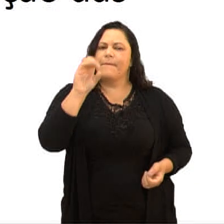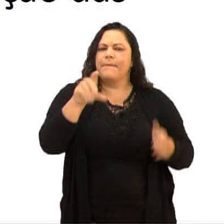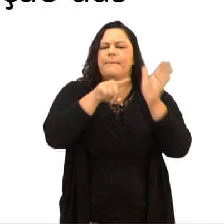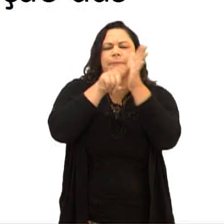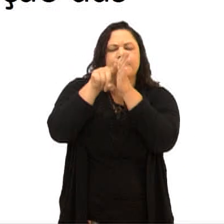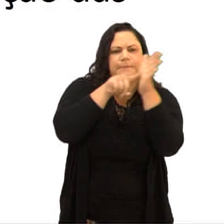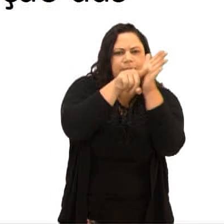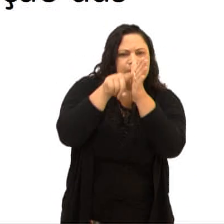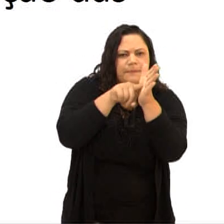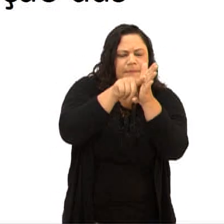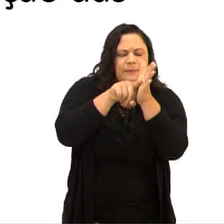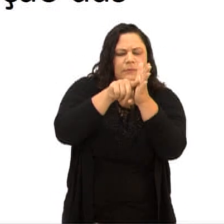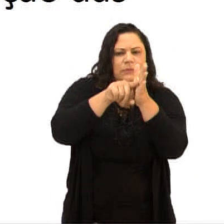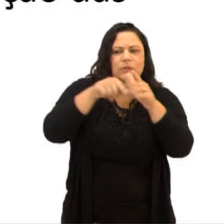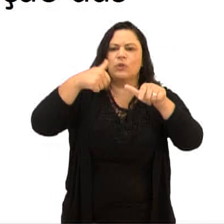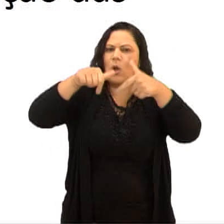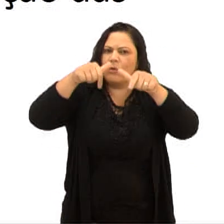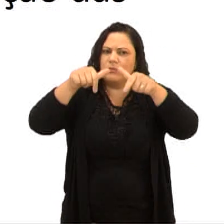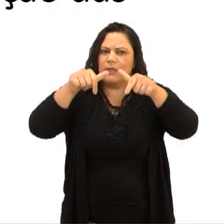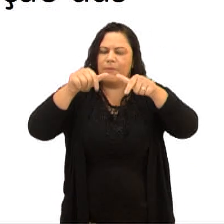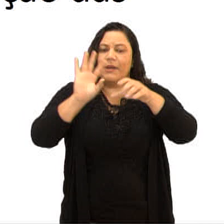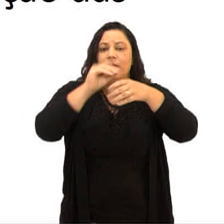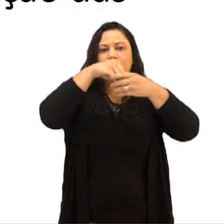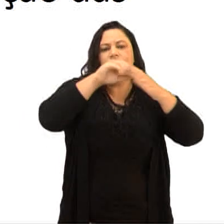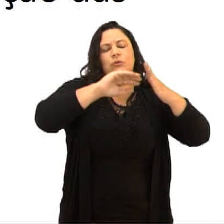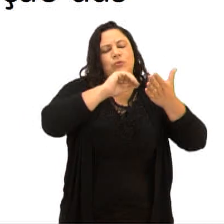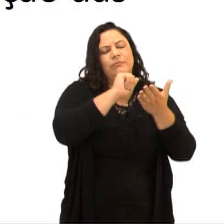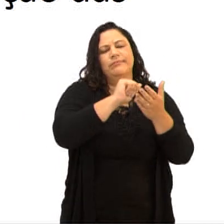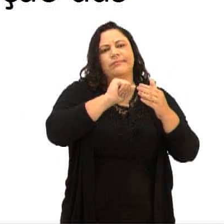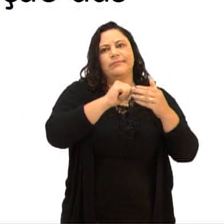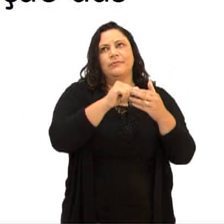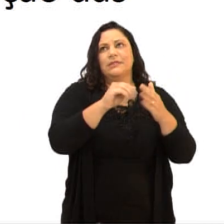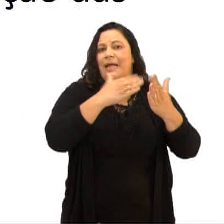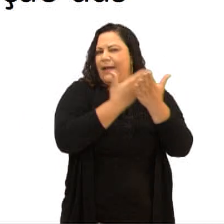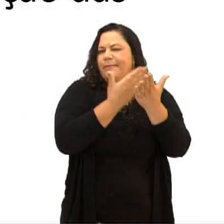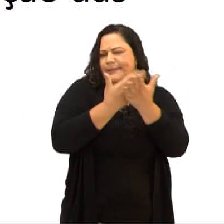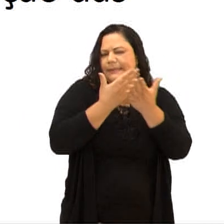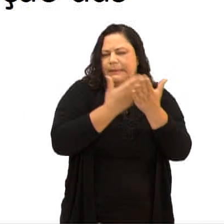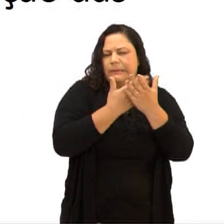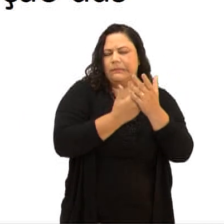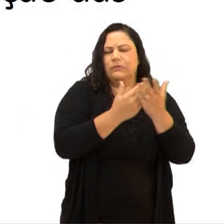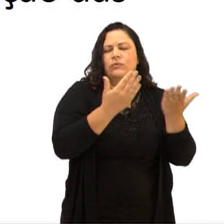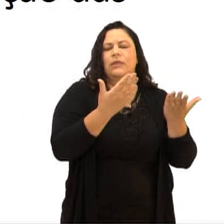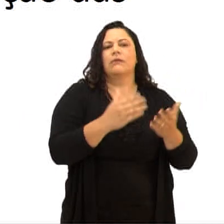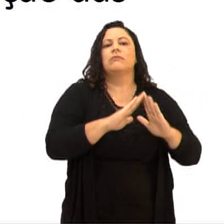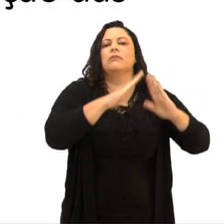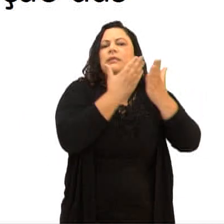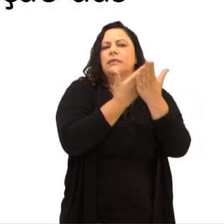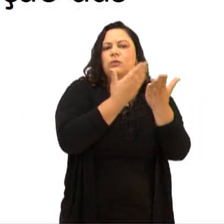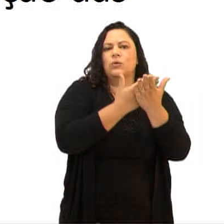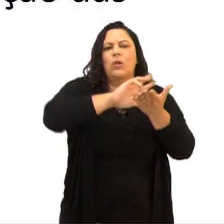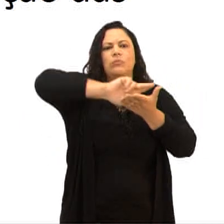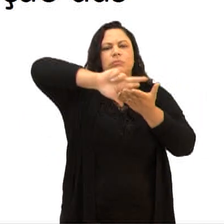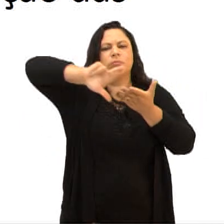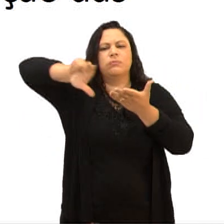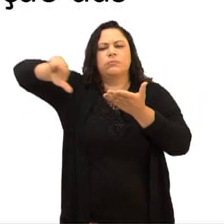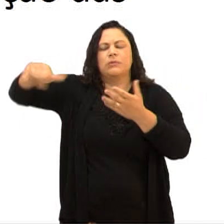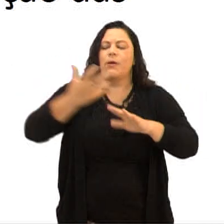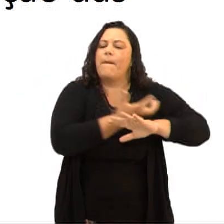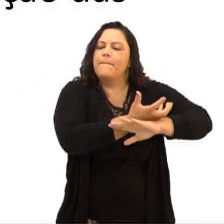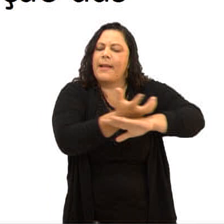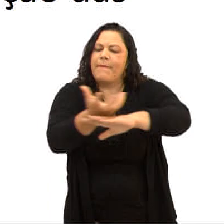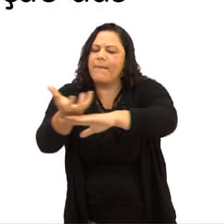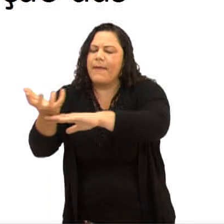sobre os biomas brasileiros. Biomas são grandes extensões territoriais com características similares de vegetação e